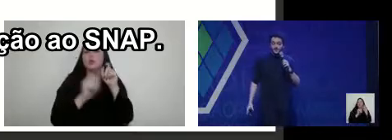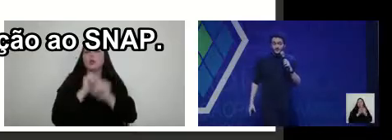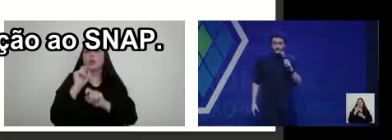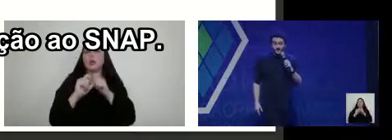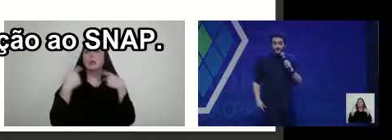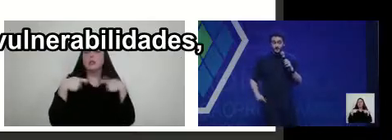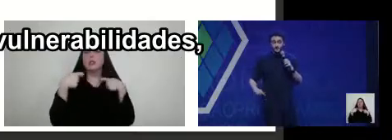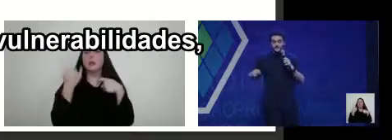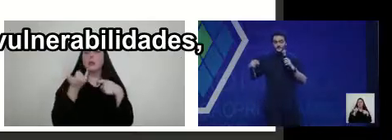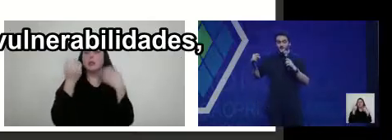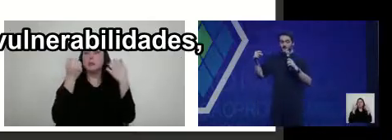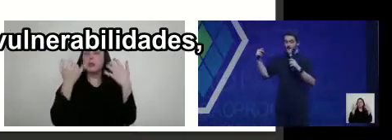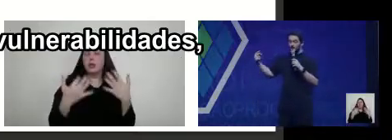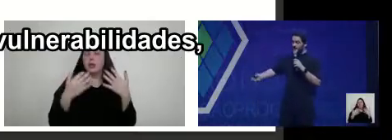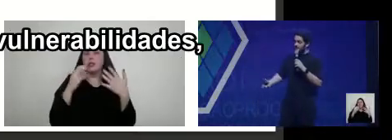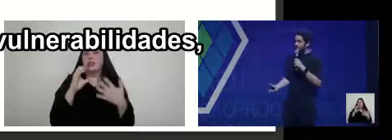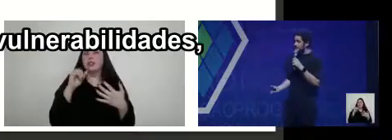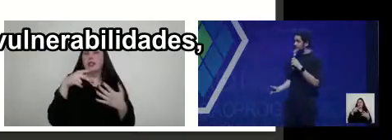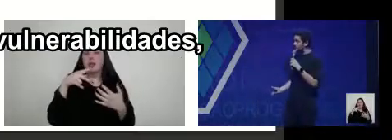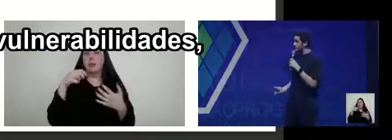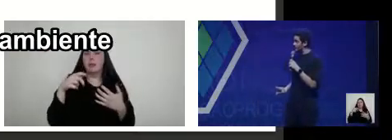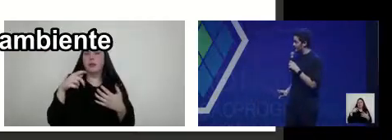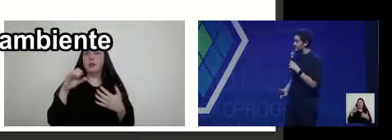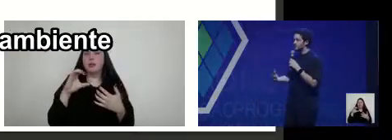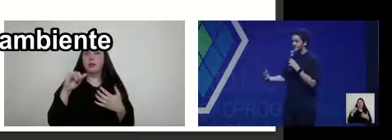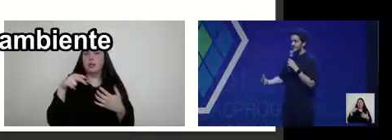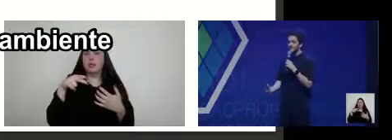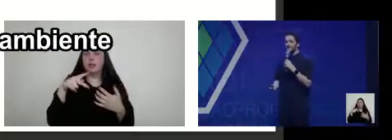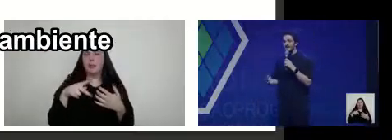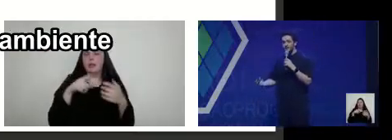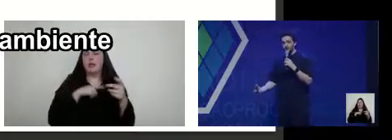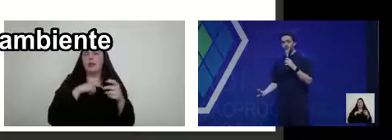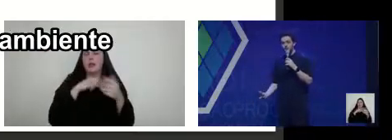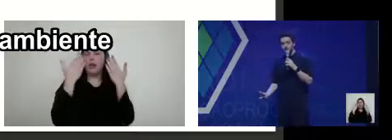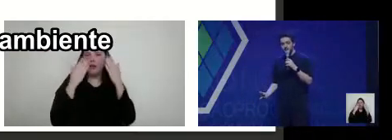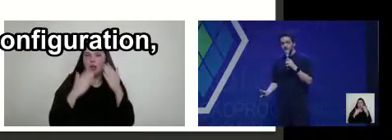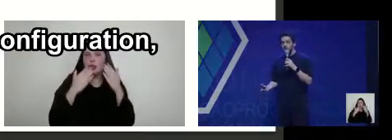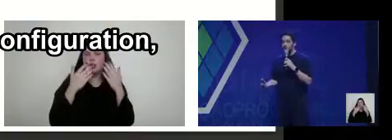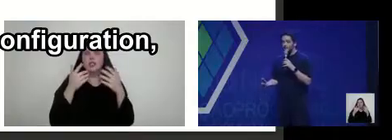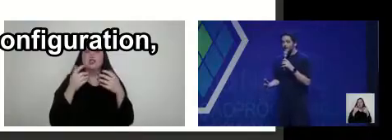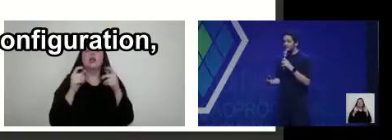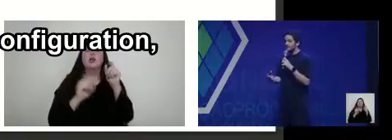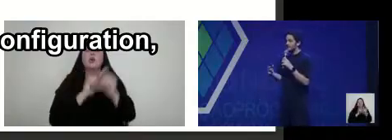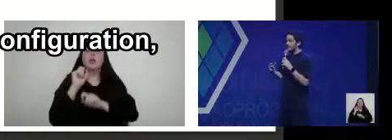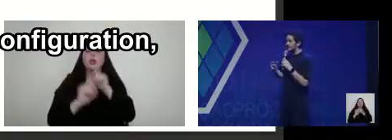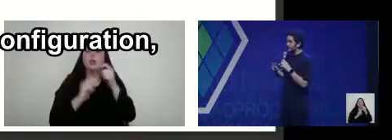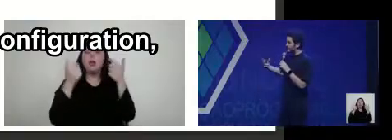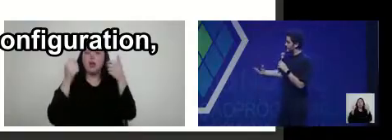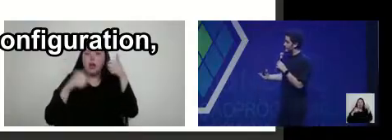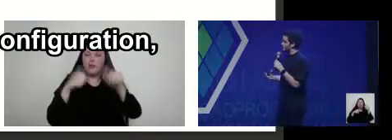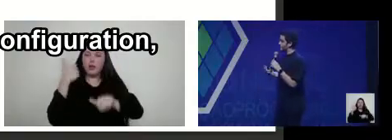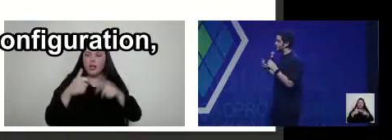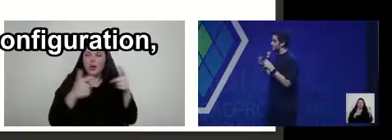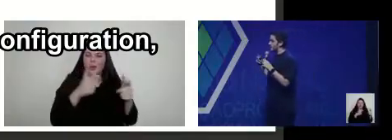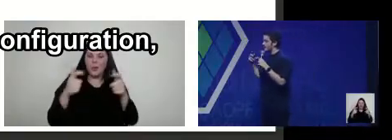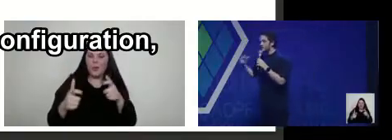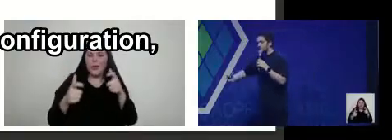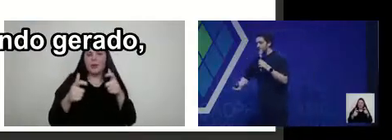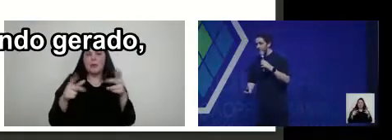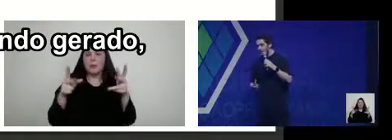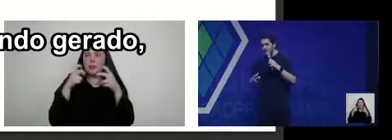importantes em relação ao CNAPP. Então, você tem análise de gestão de vulnerabilidades, justamente ele avalia o nosso ambiente para identificar algum tipo